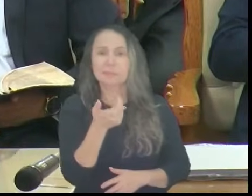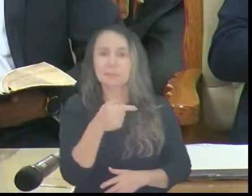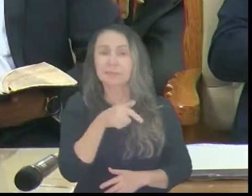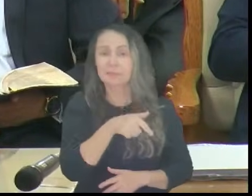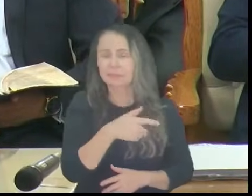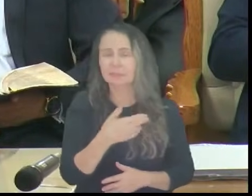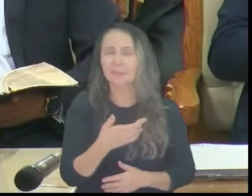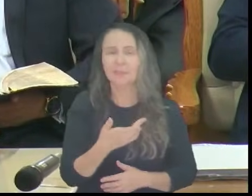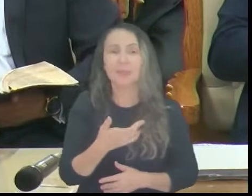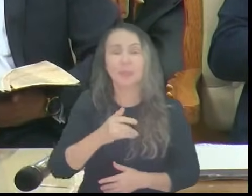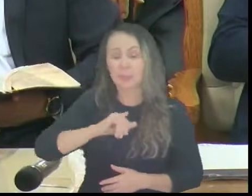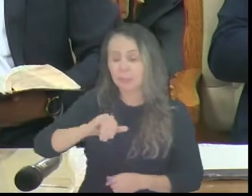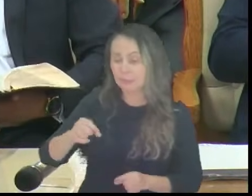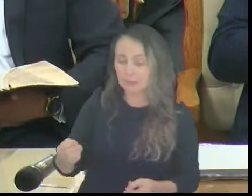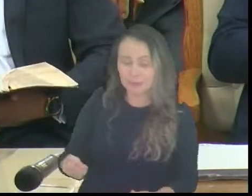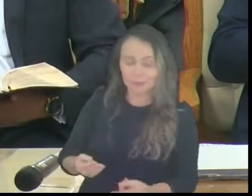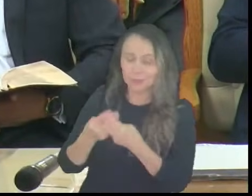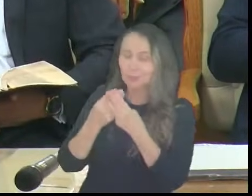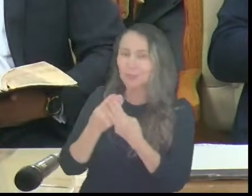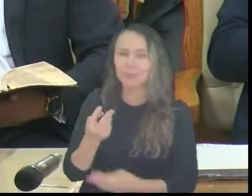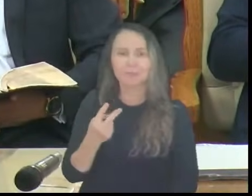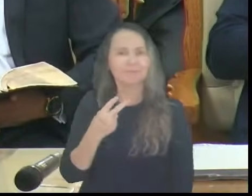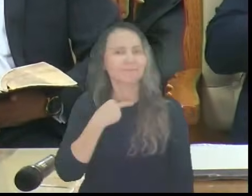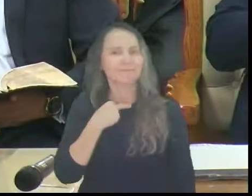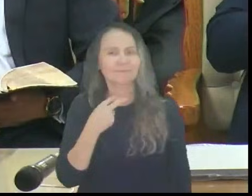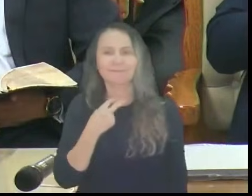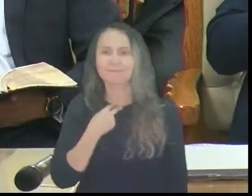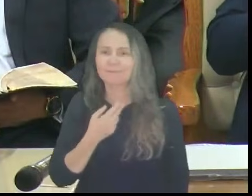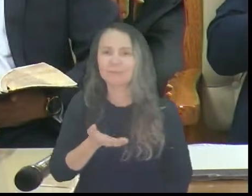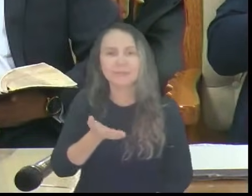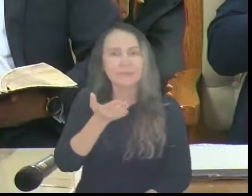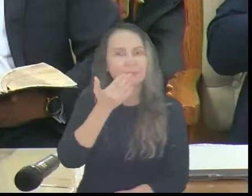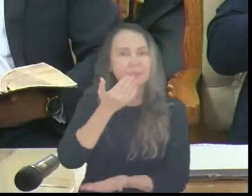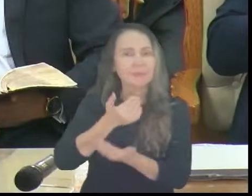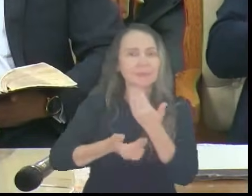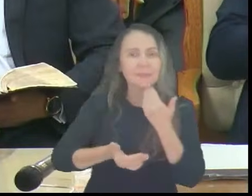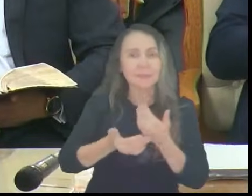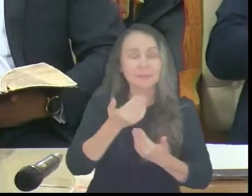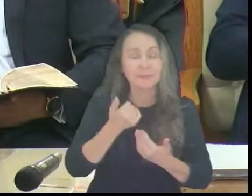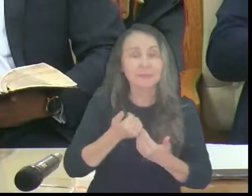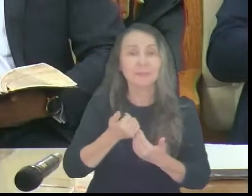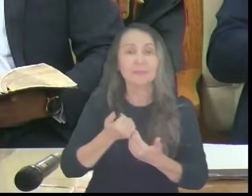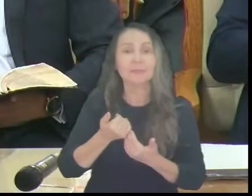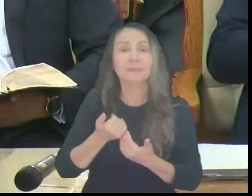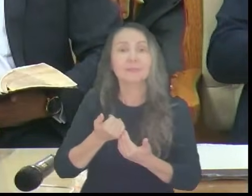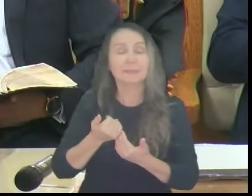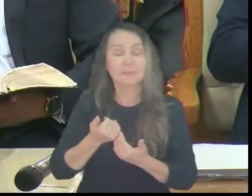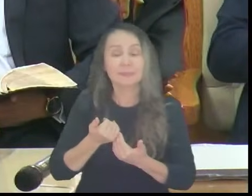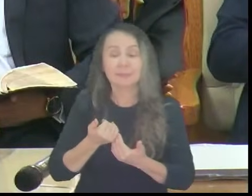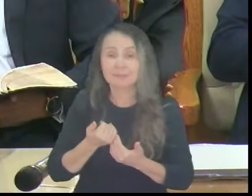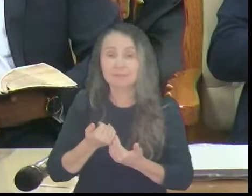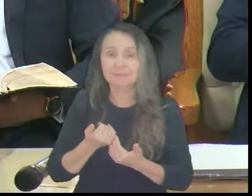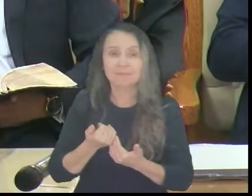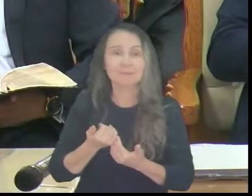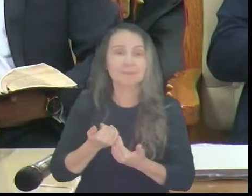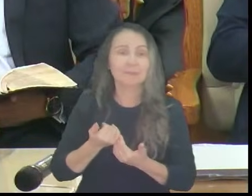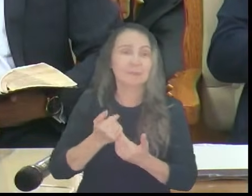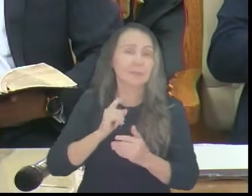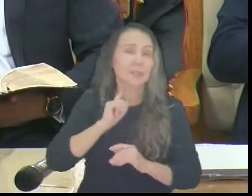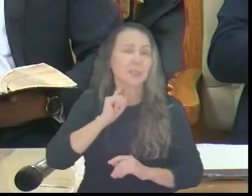nós eram sombras, eram figuras. E ele recebeu ordem para comer aquelas comidas